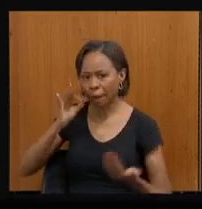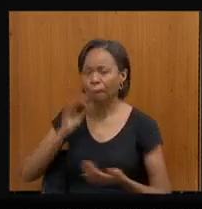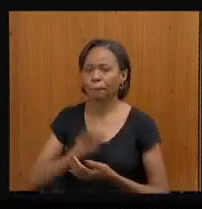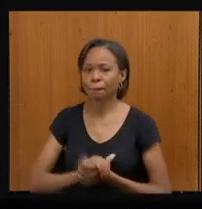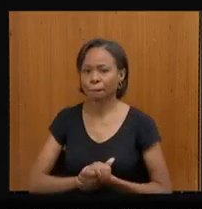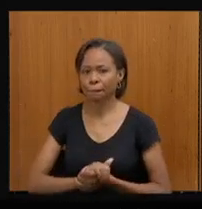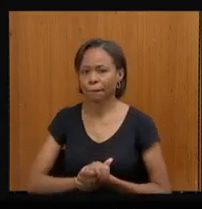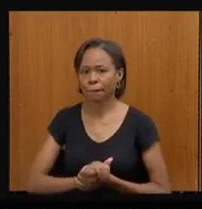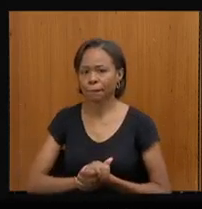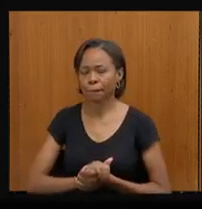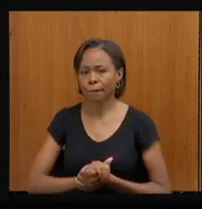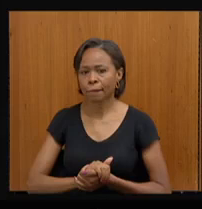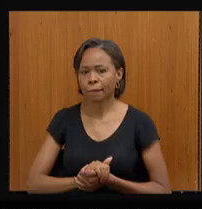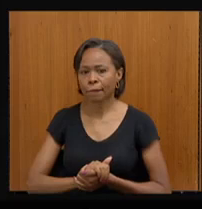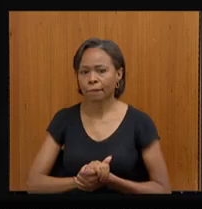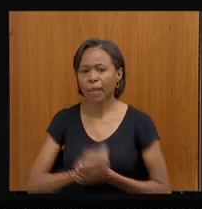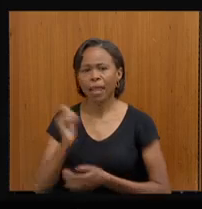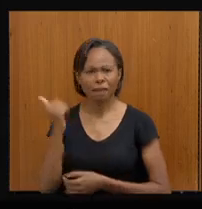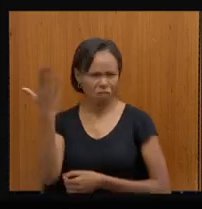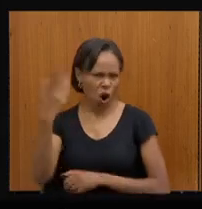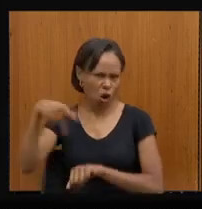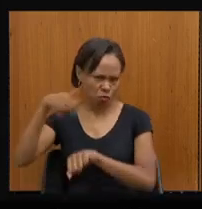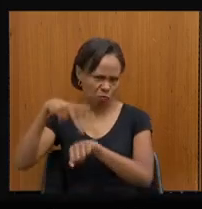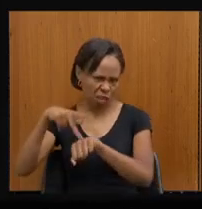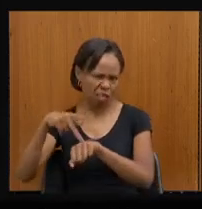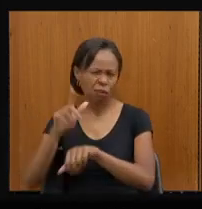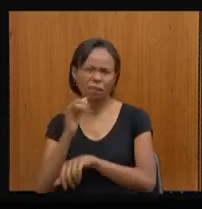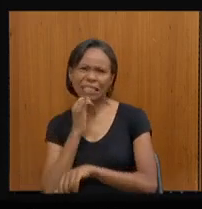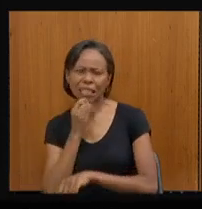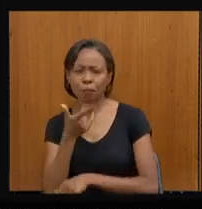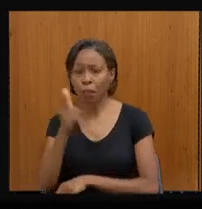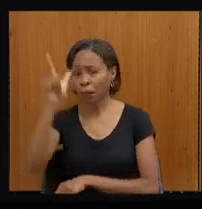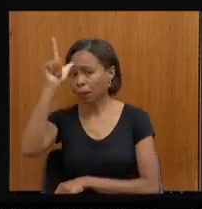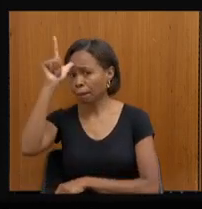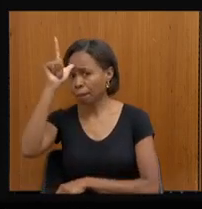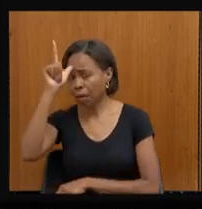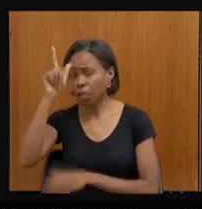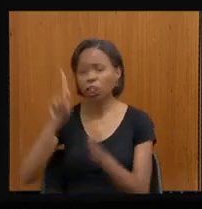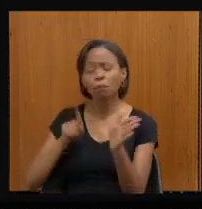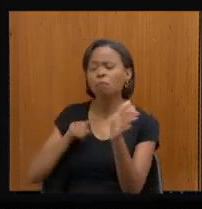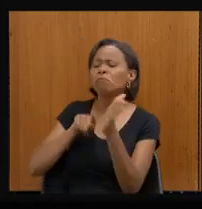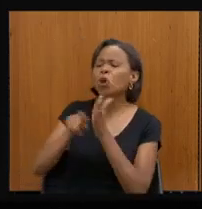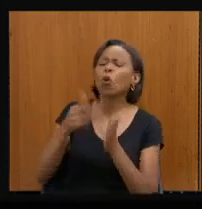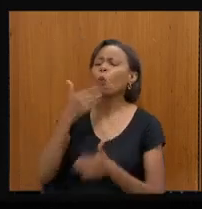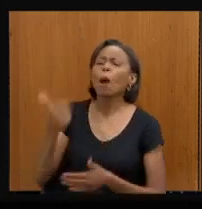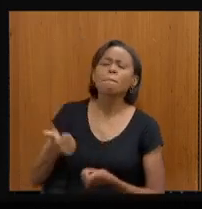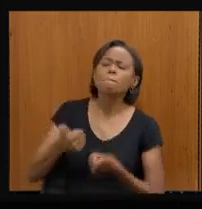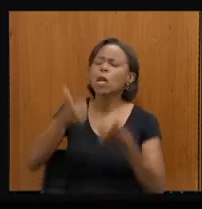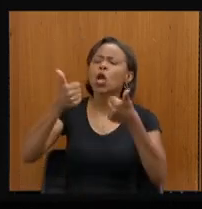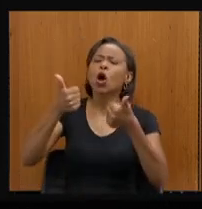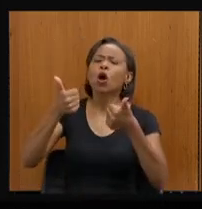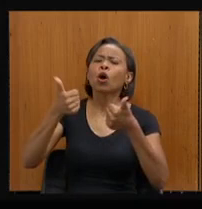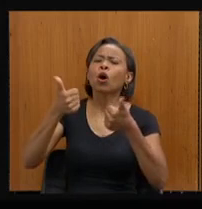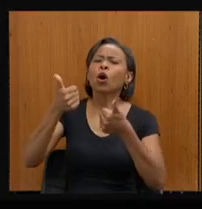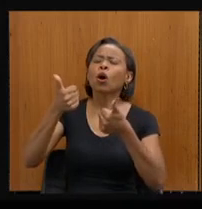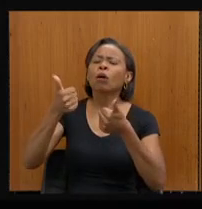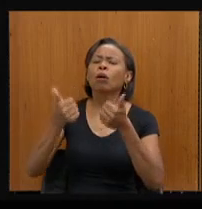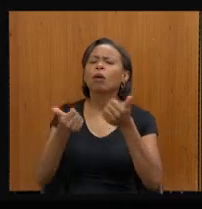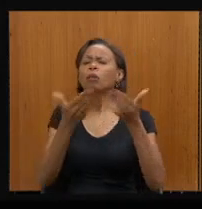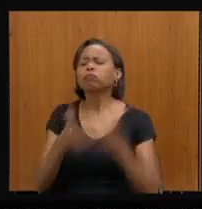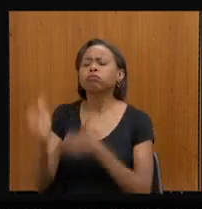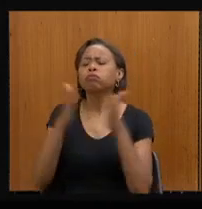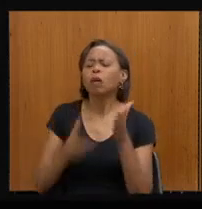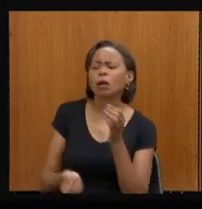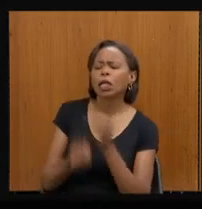olha quando a gente pergunta lá fora internacionalmente na Alemanha era quem é o melhor produtor de café é